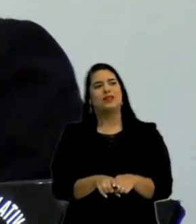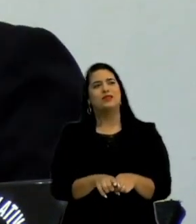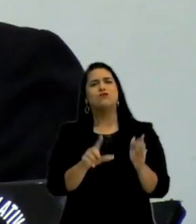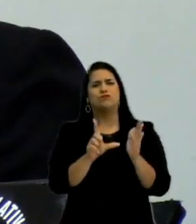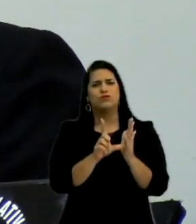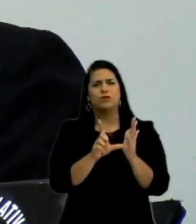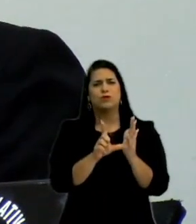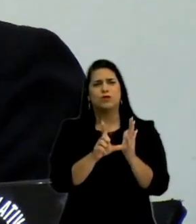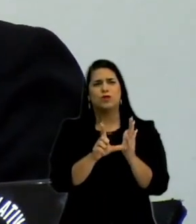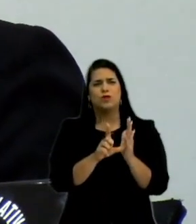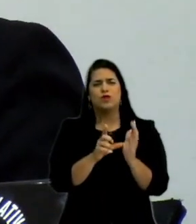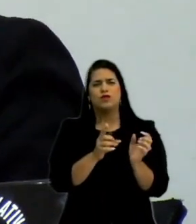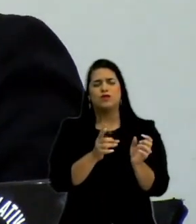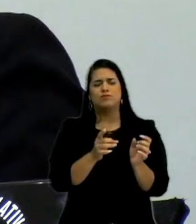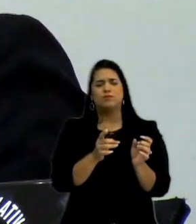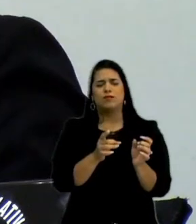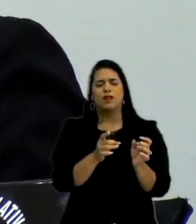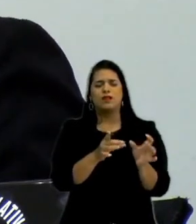num prédio.